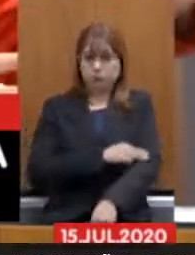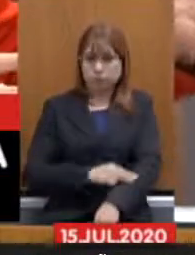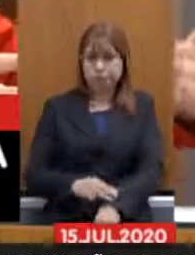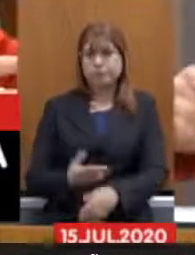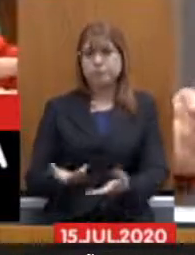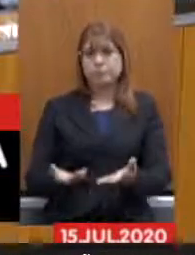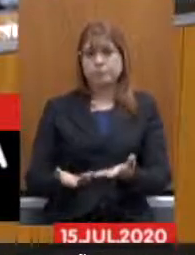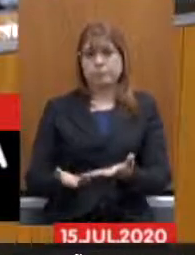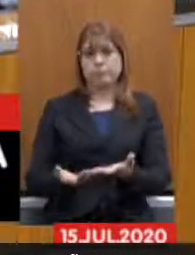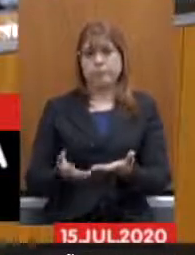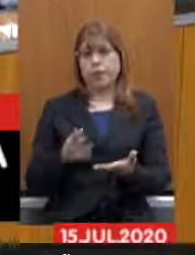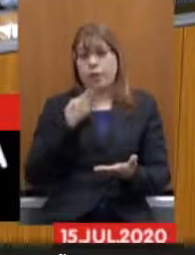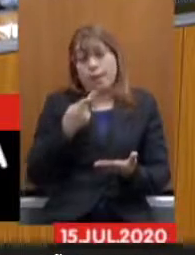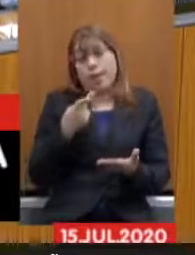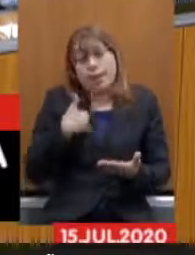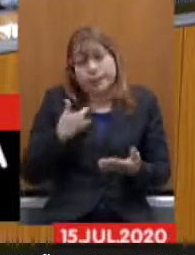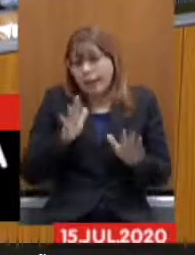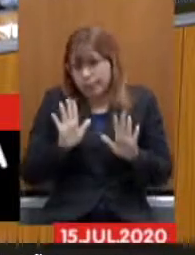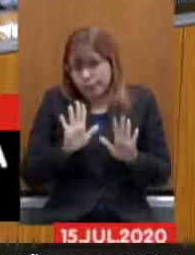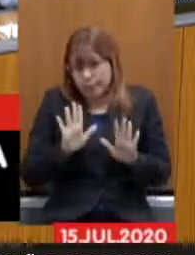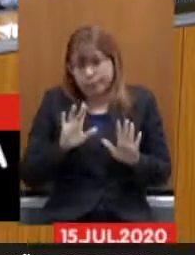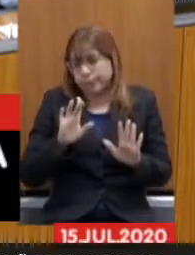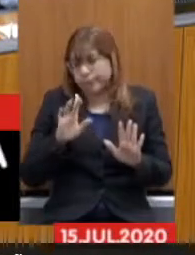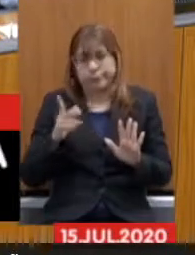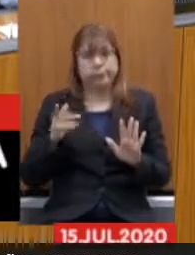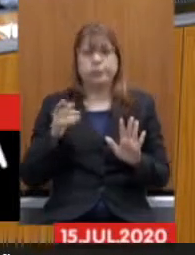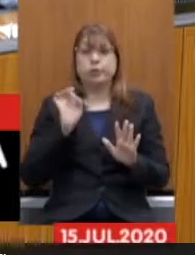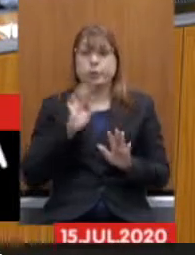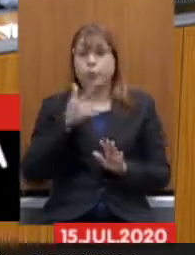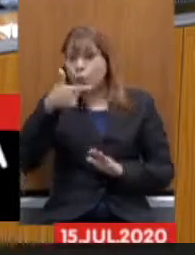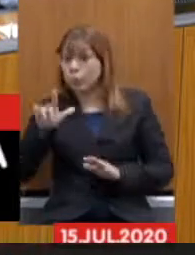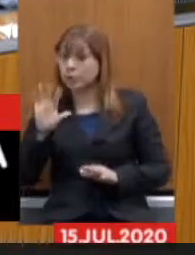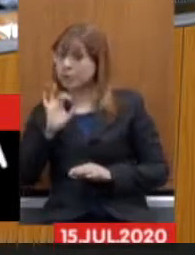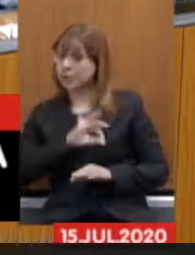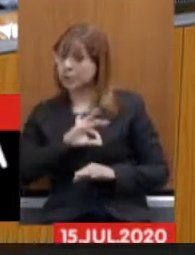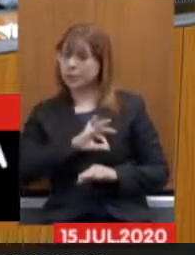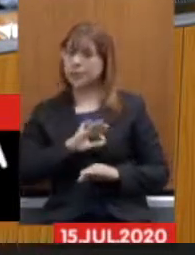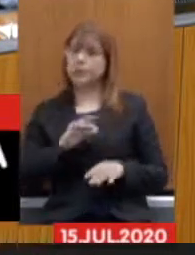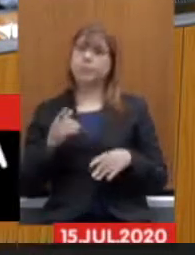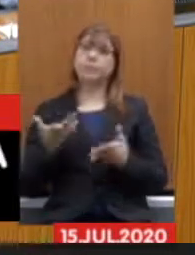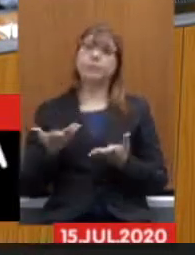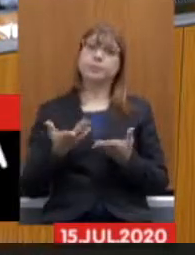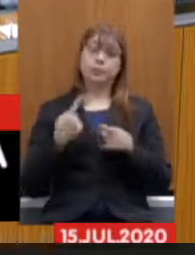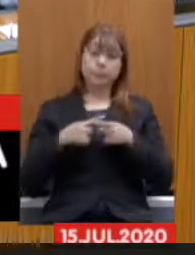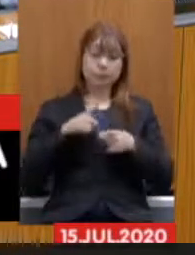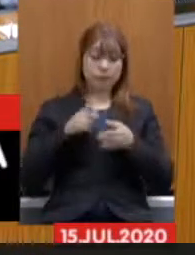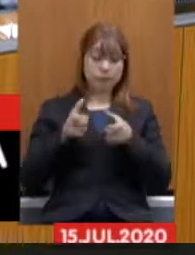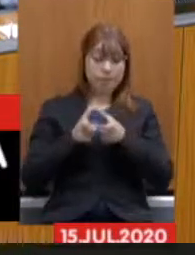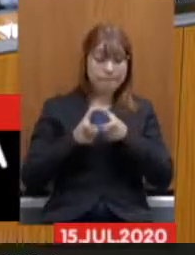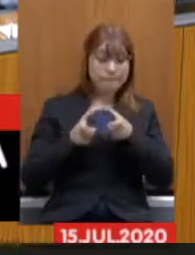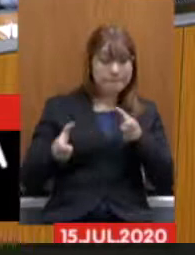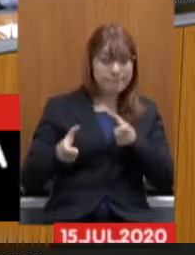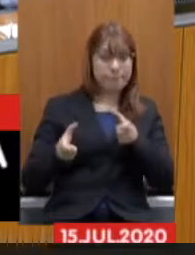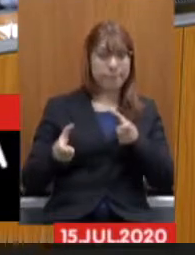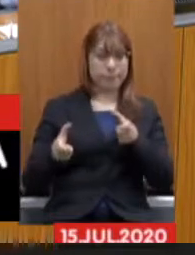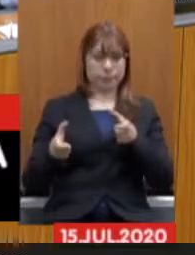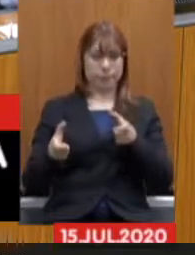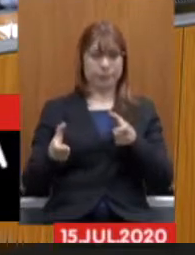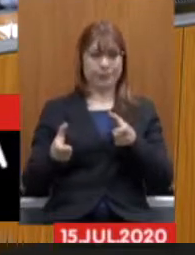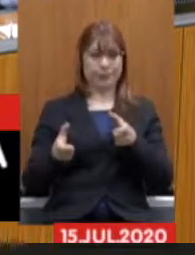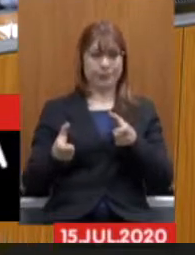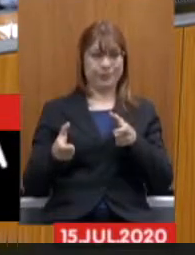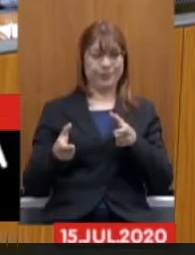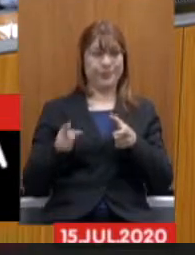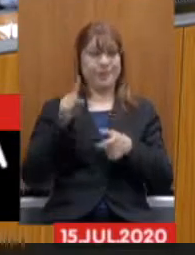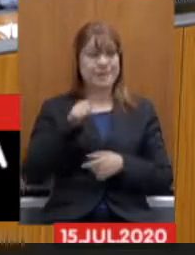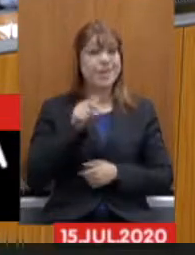à idade que eu nem cheguei a elas mas aí também um descompasso porque nós temos uma maioria da categoria do